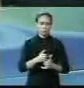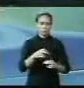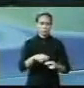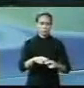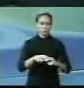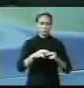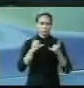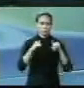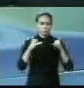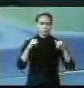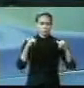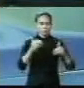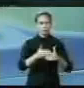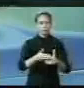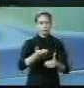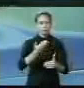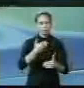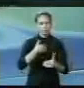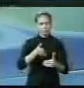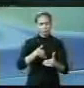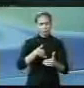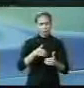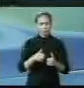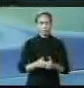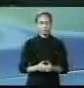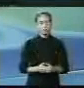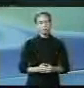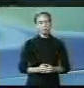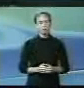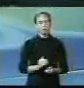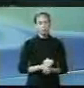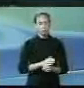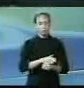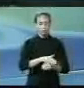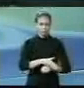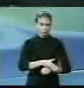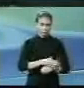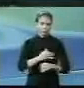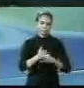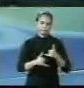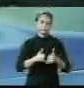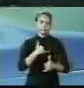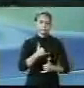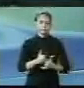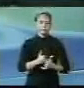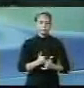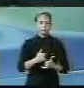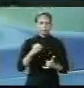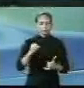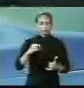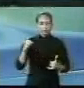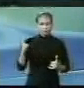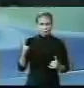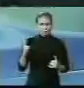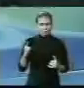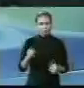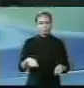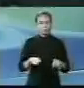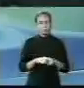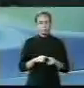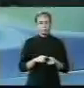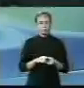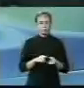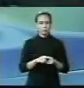interna pode passar pelo firewall e acessar um determinado site da internet. Ou então ele pode ser bloqueado,